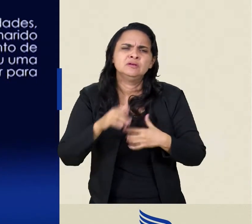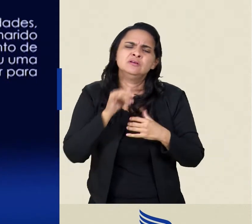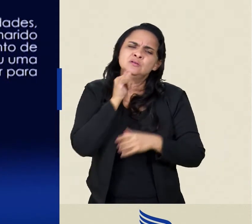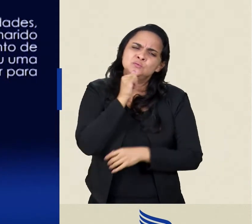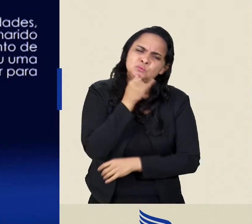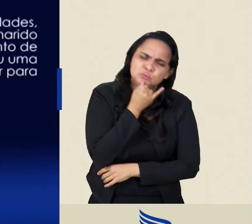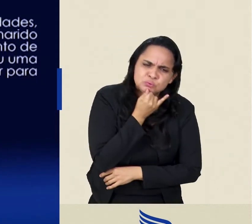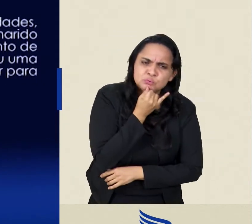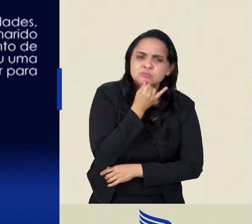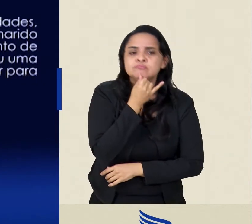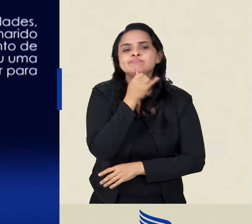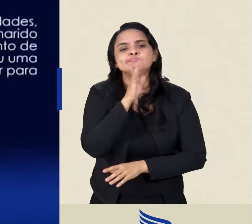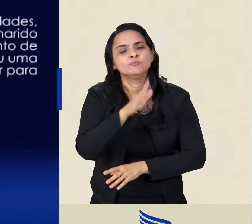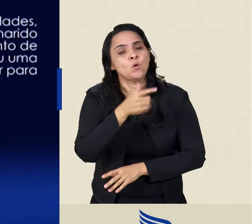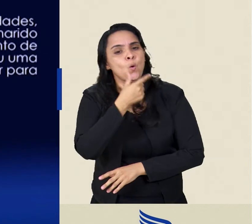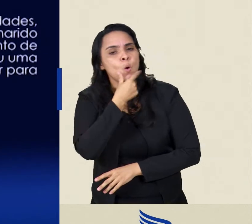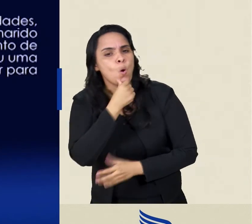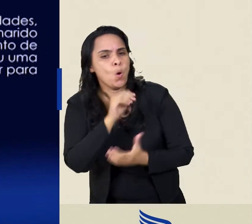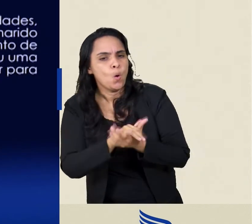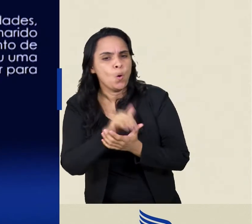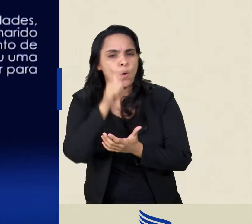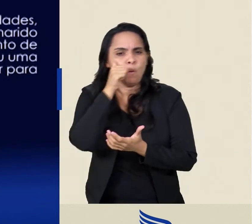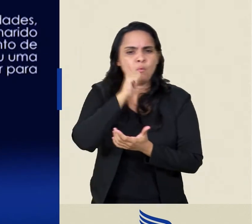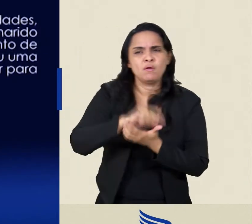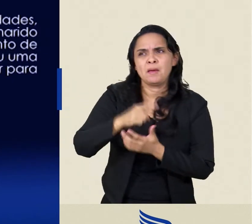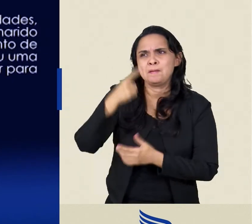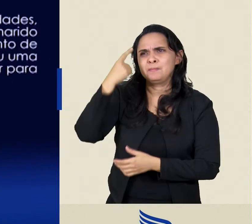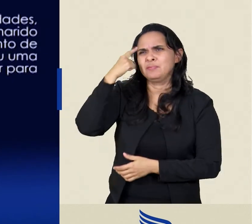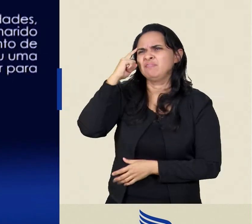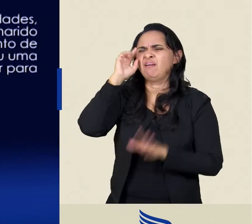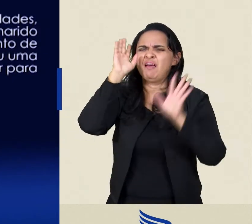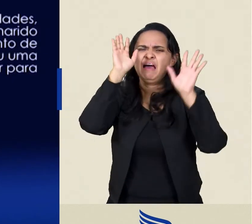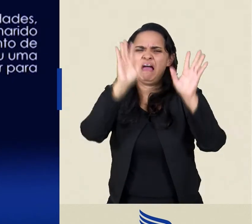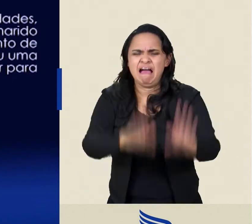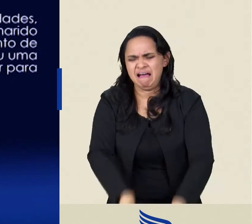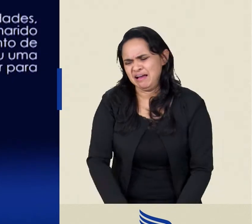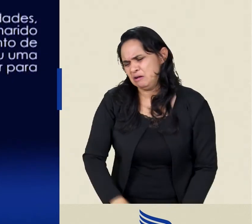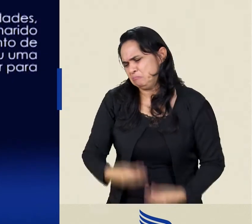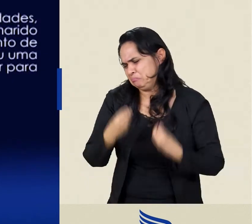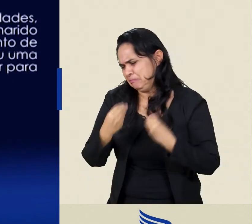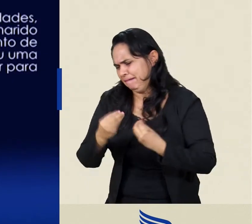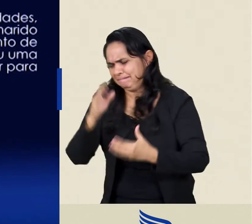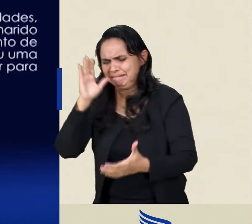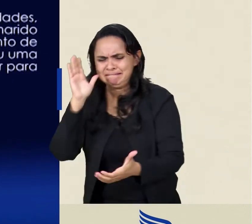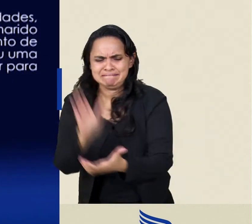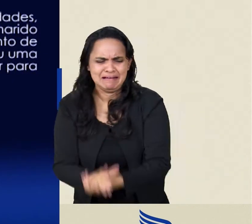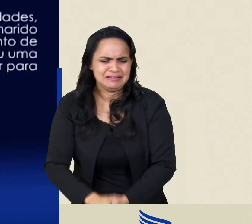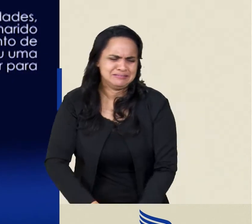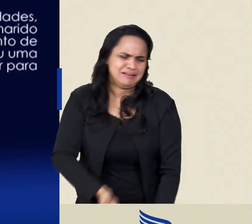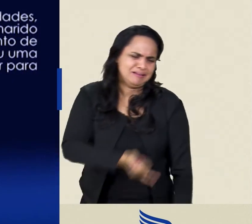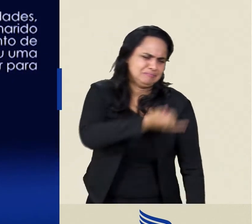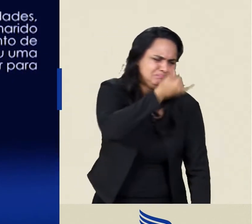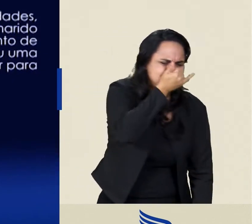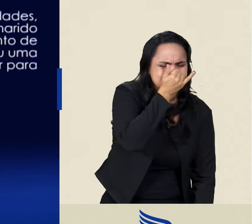nem a esposa abrigue o pensamento de que sua união é um erro ou uma decepção. Resolva cada